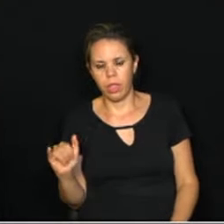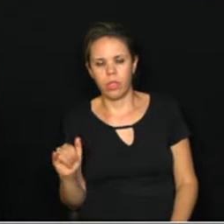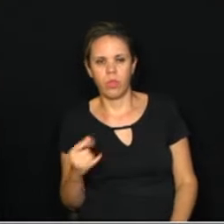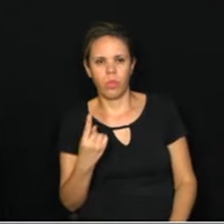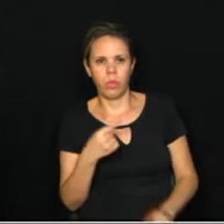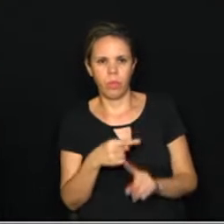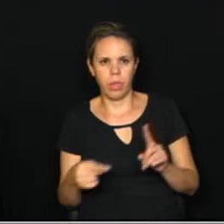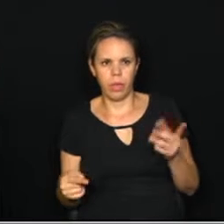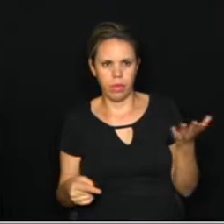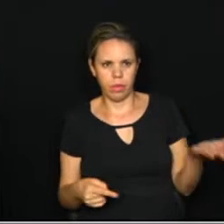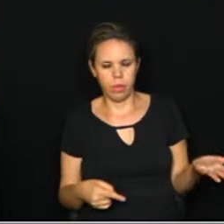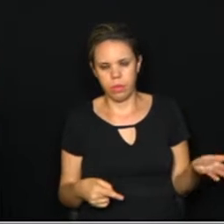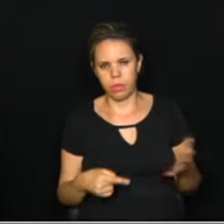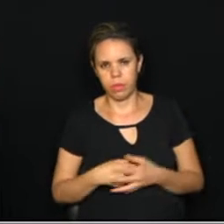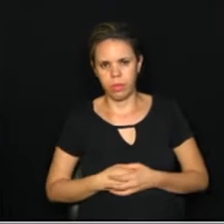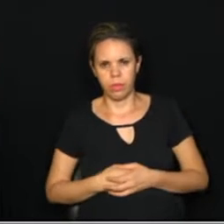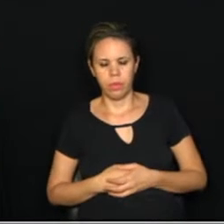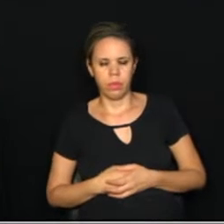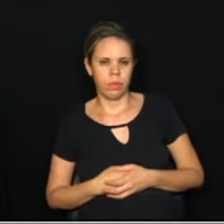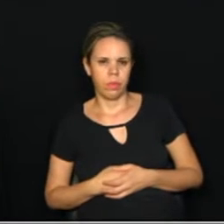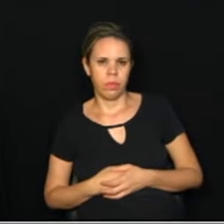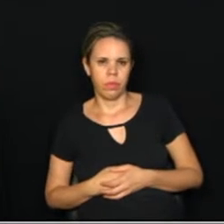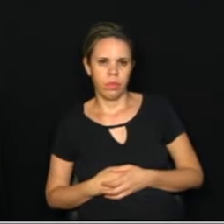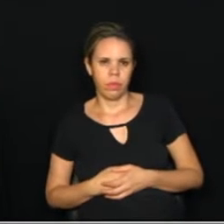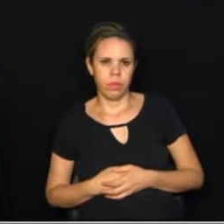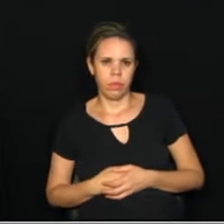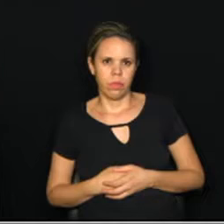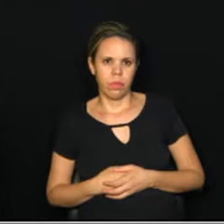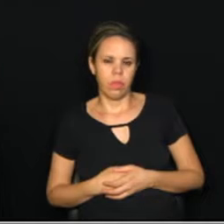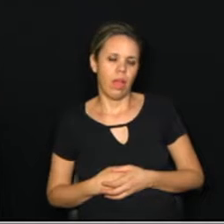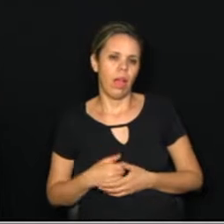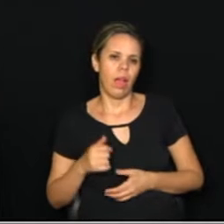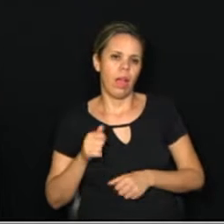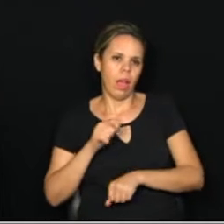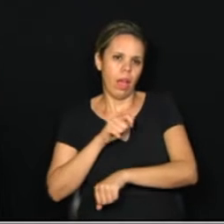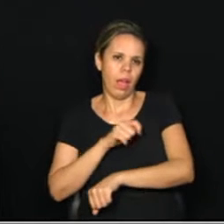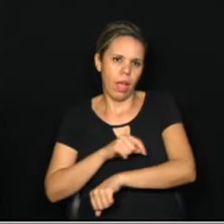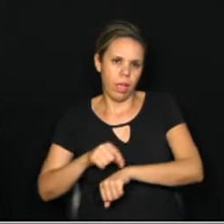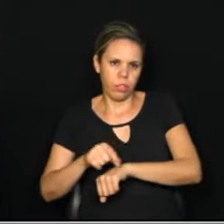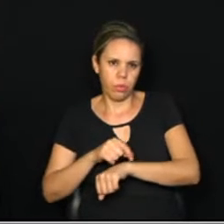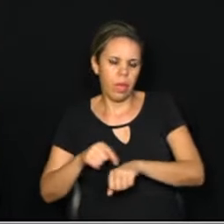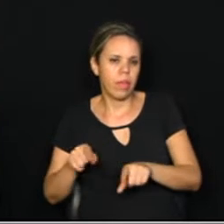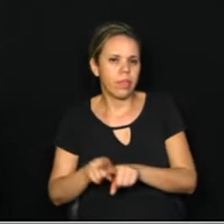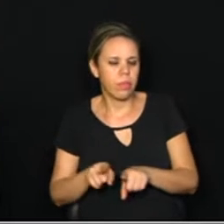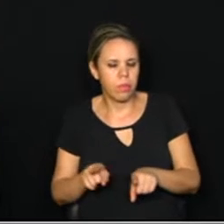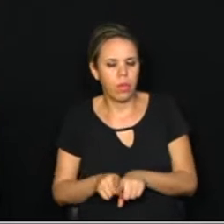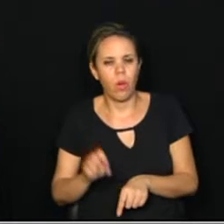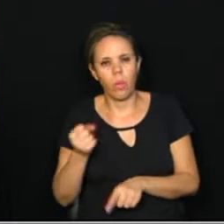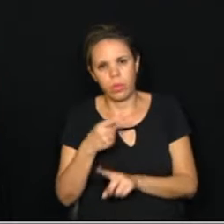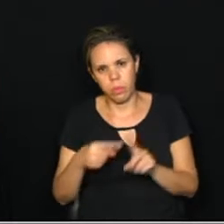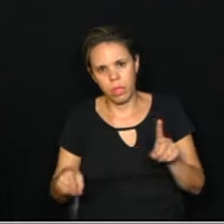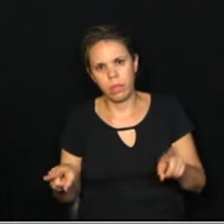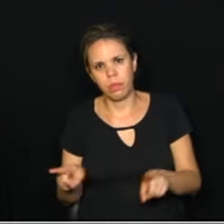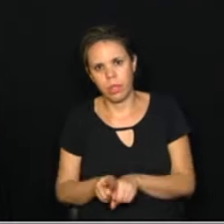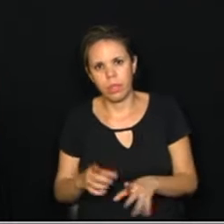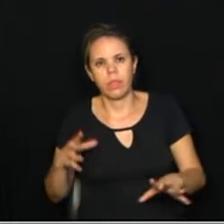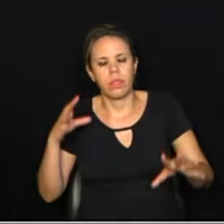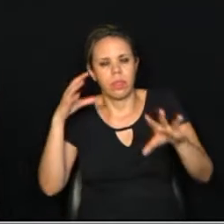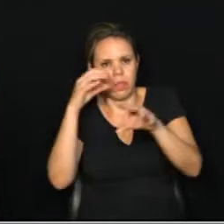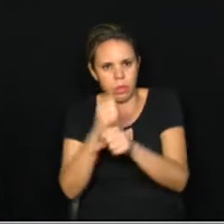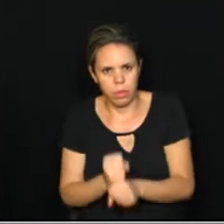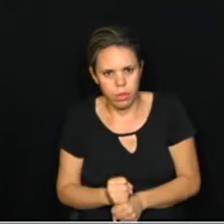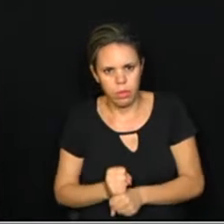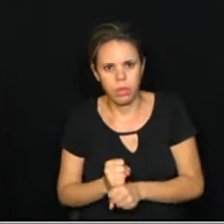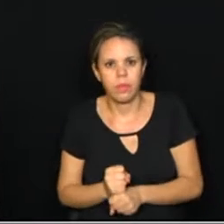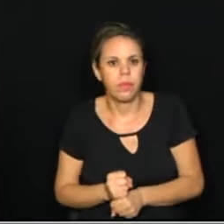1,5 e do Cachoeira Atibainha 8,5, né? Então, somando aí os 10 metros cúbicos para as bacias